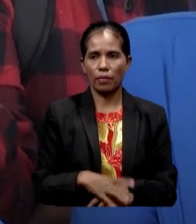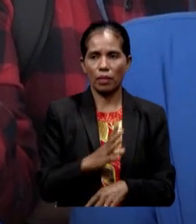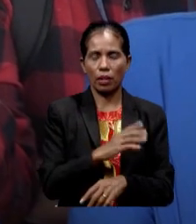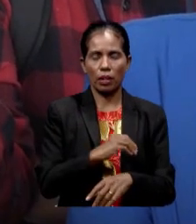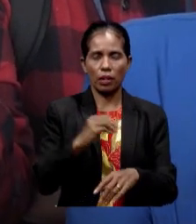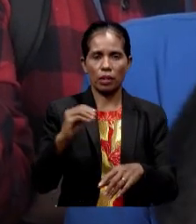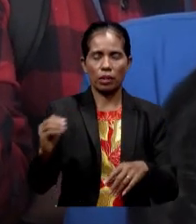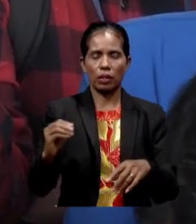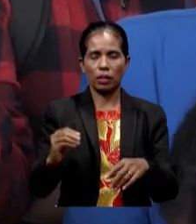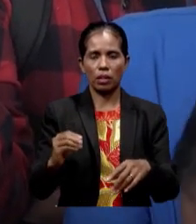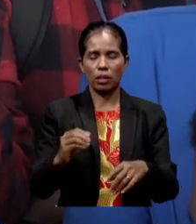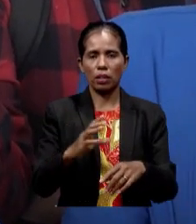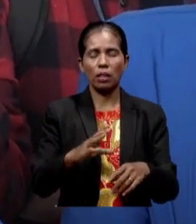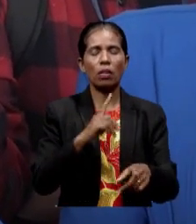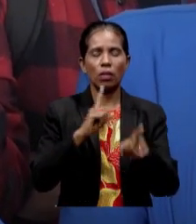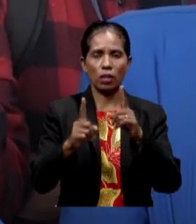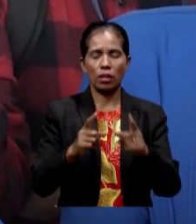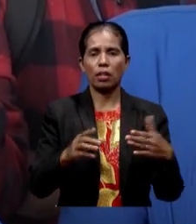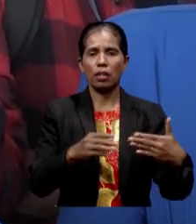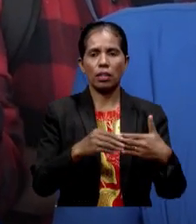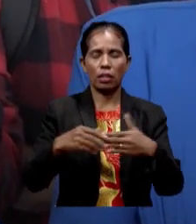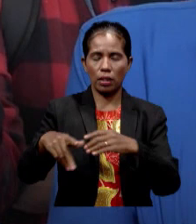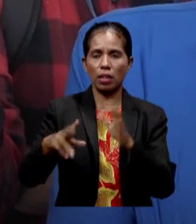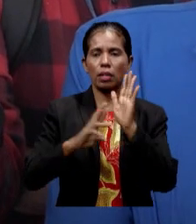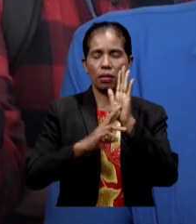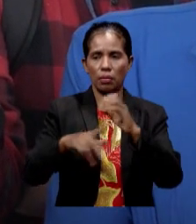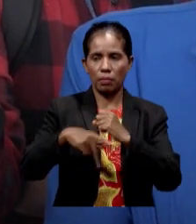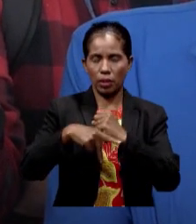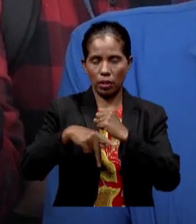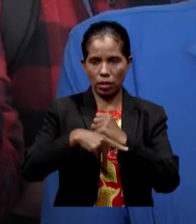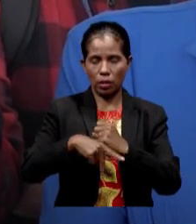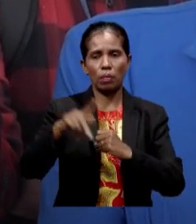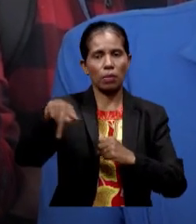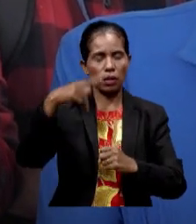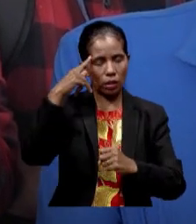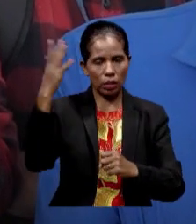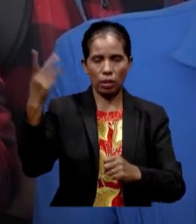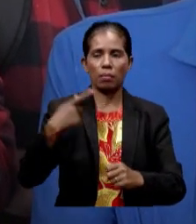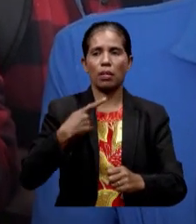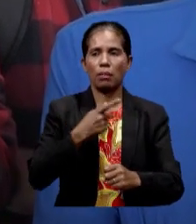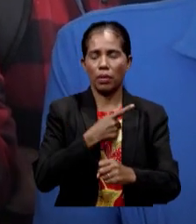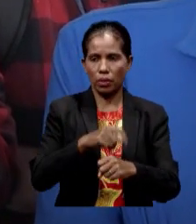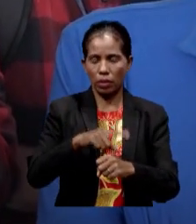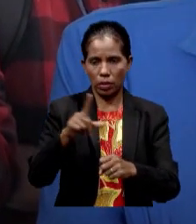lamentações do líder representante do partido político Sira e parlamento, nomos